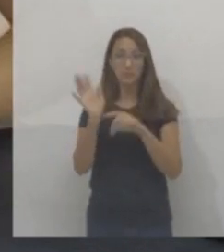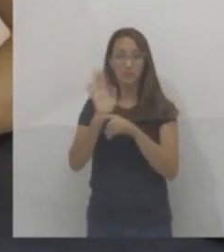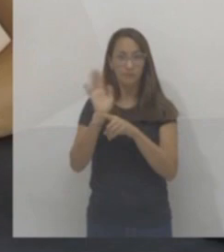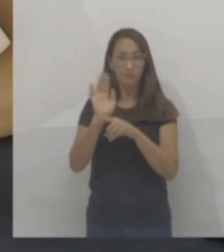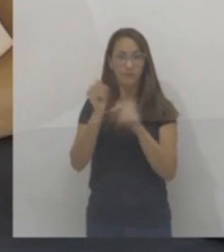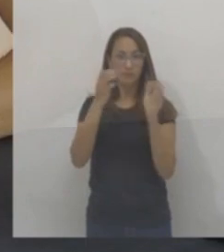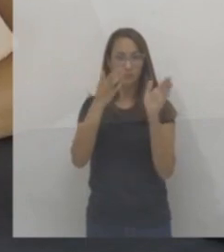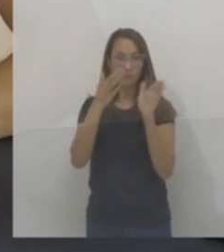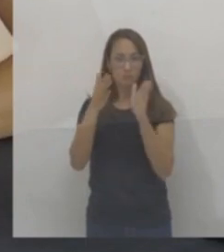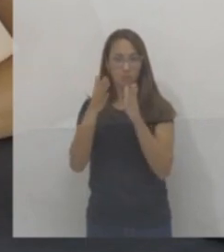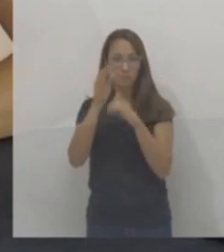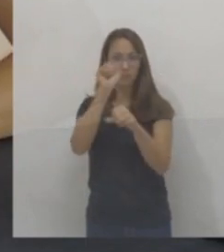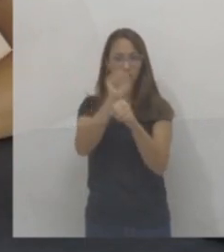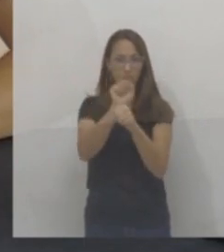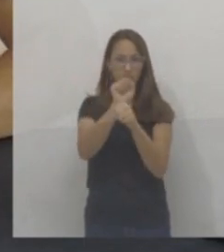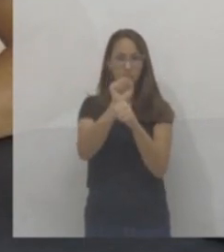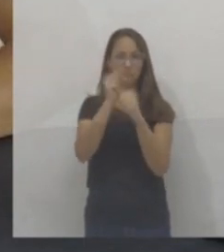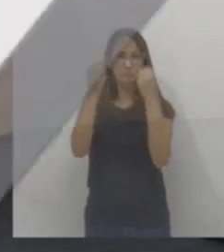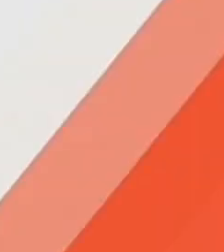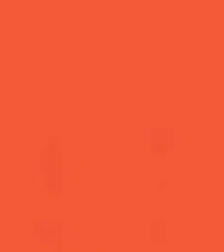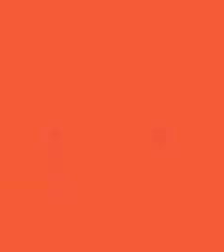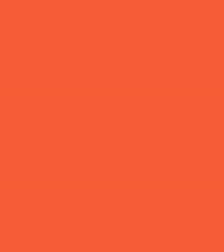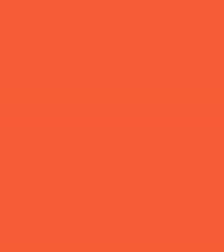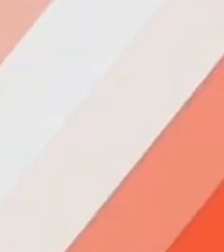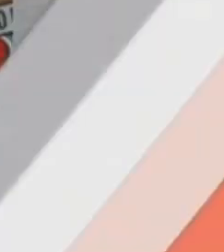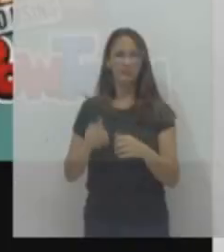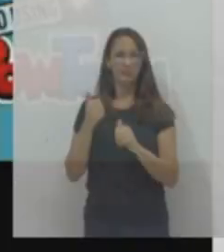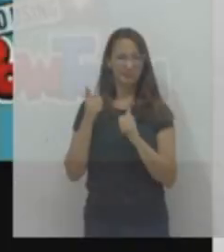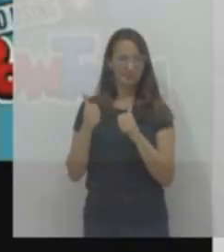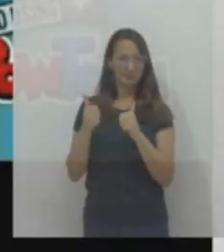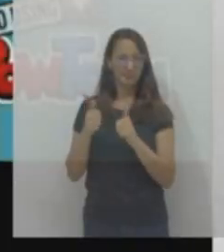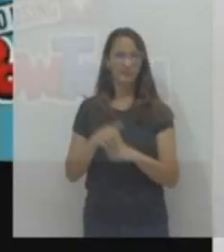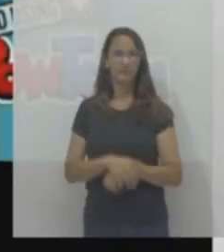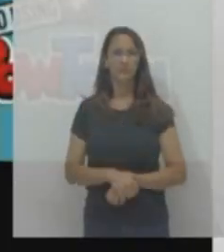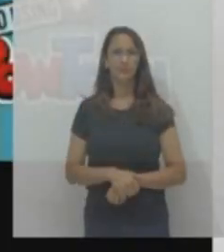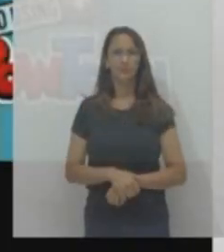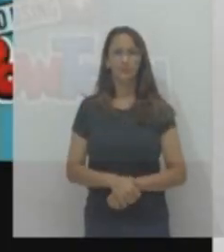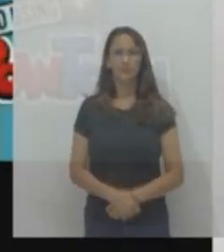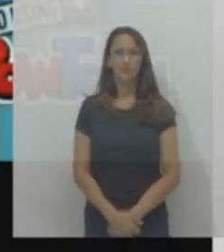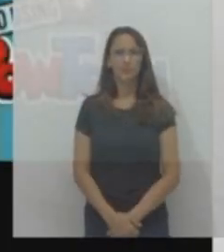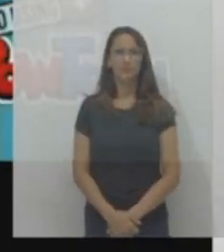poder fazer umas explicações de algumas frases, tá ok? Vamos lá.